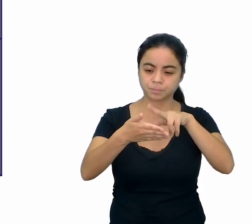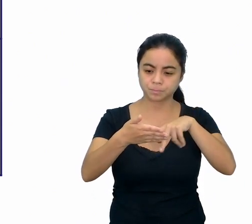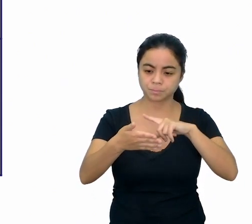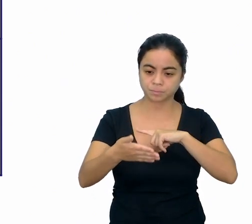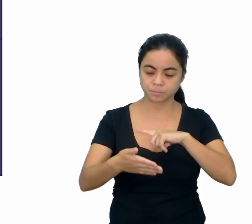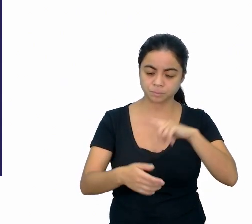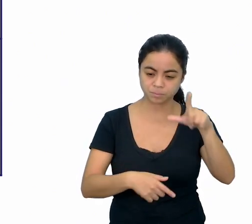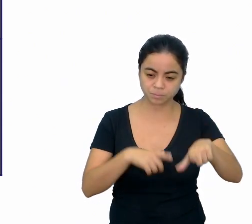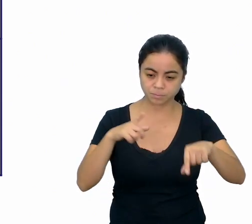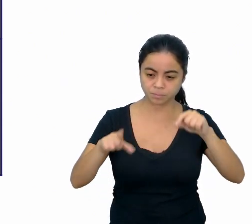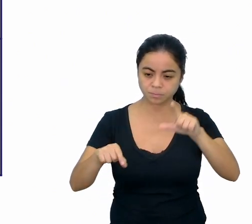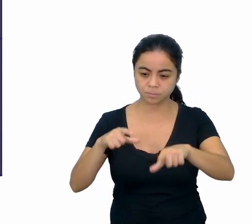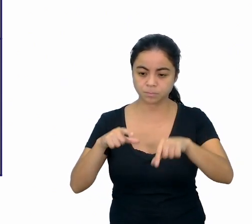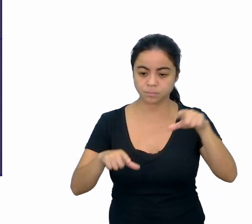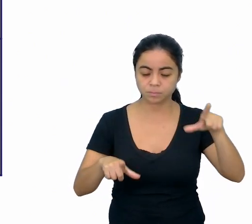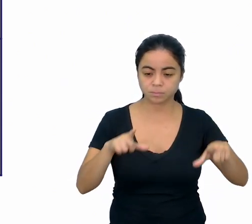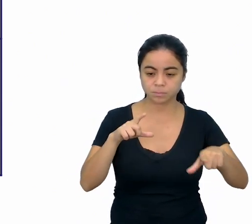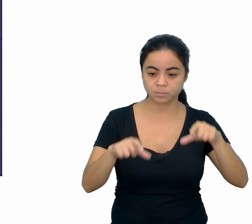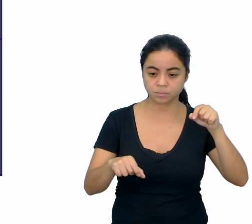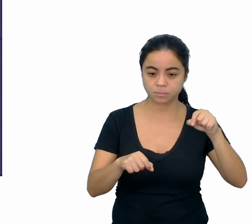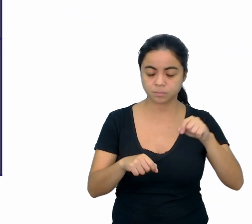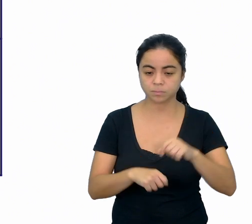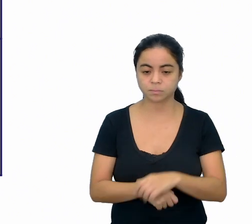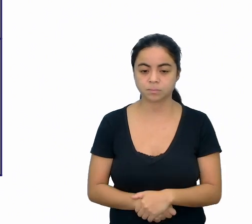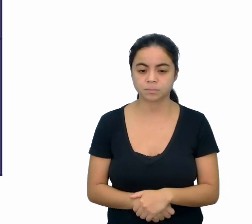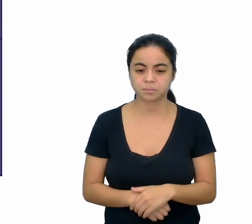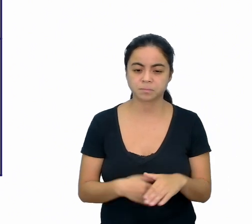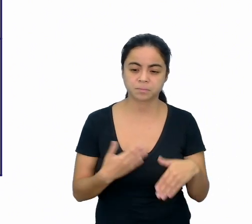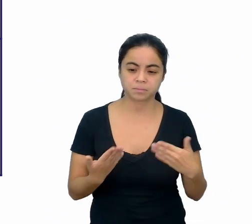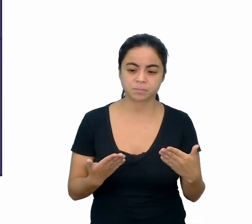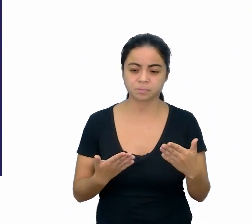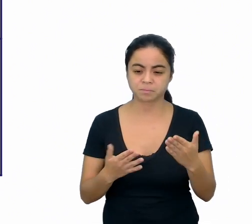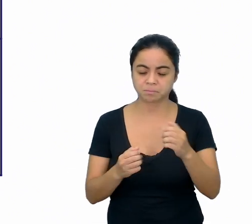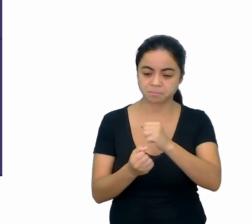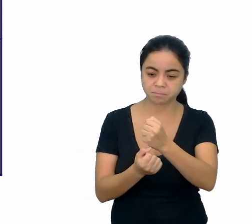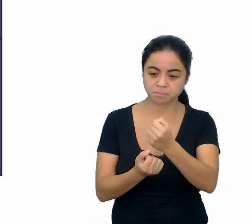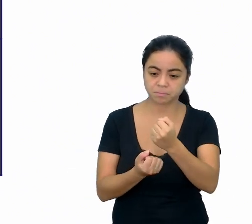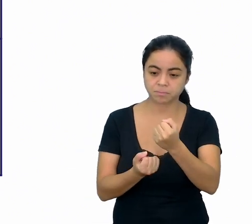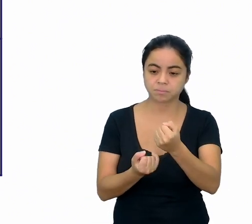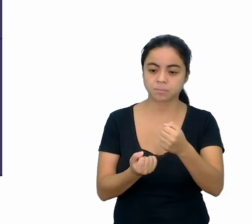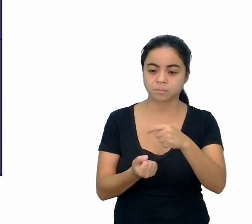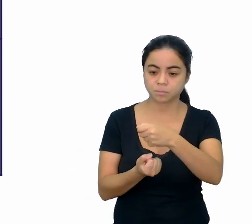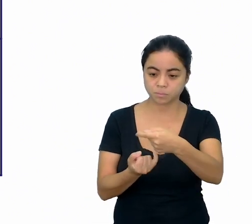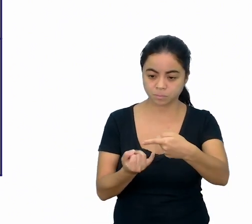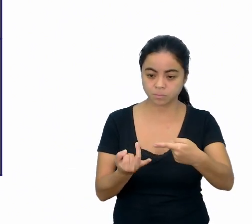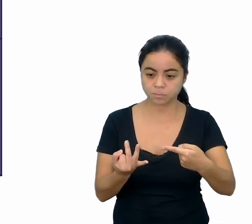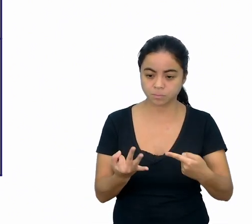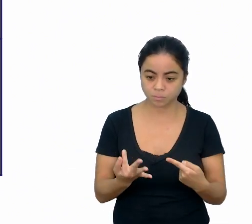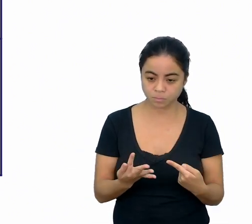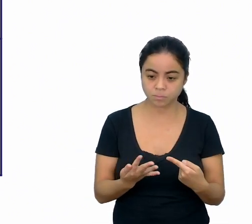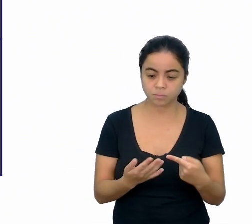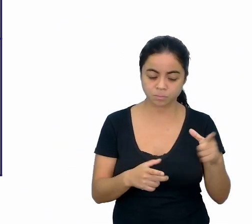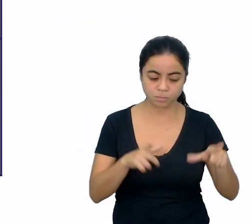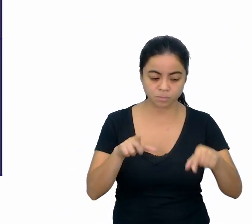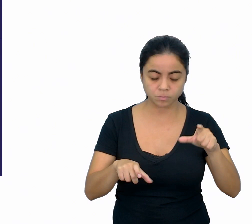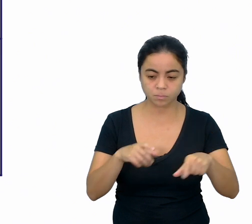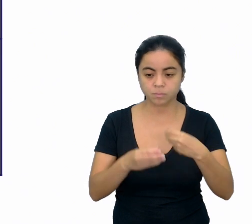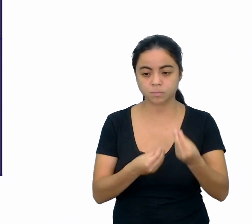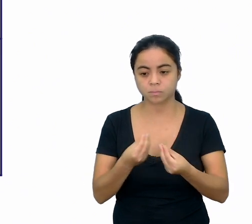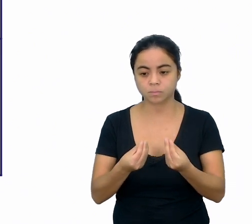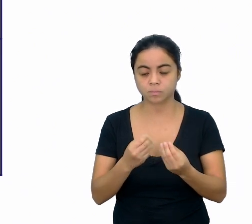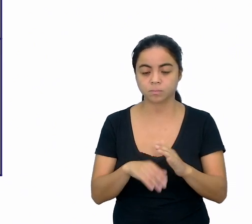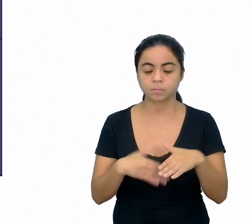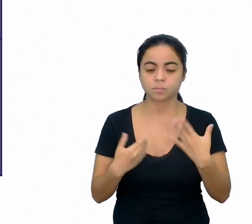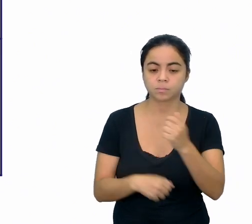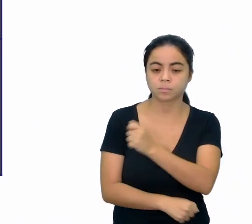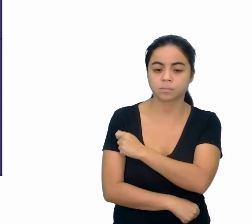preferências e fazer escolhas a partir de critérios de seleção. E essa atividade permite que nossos estudantes